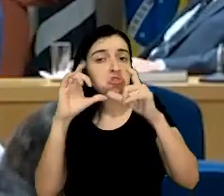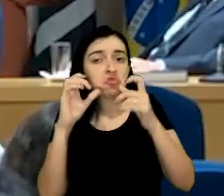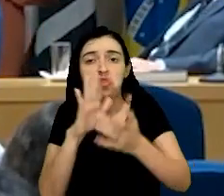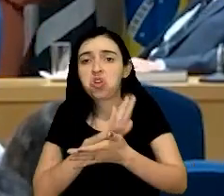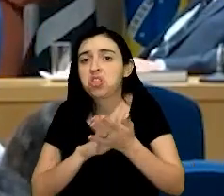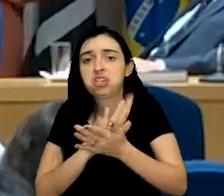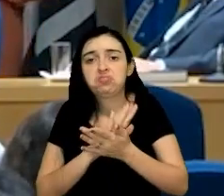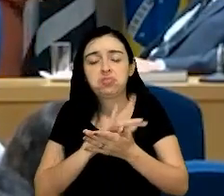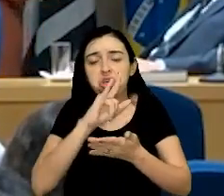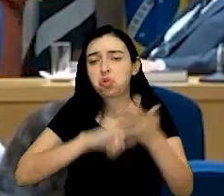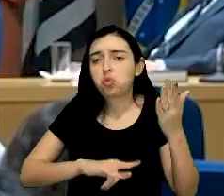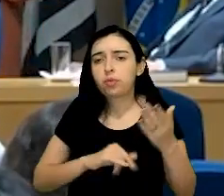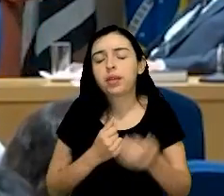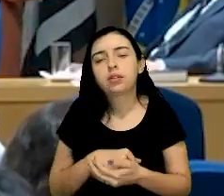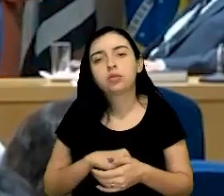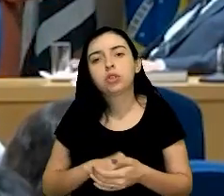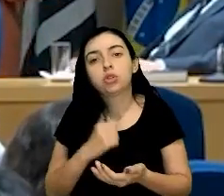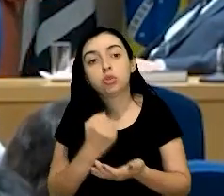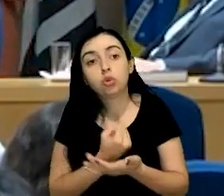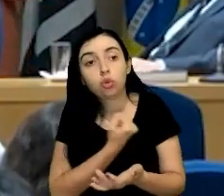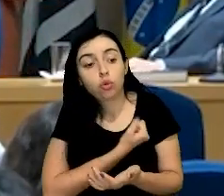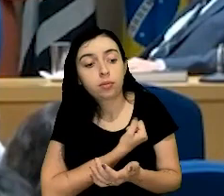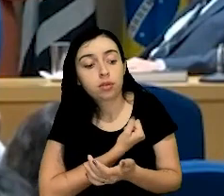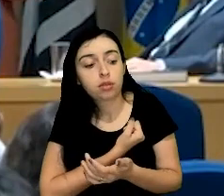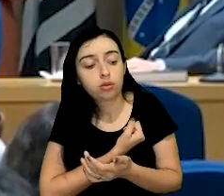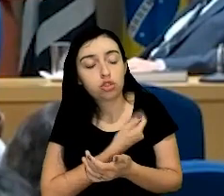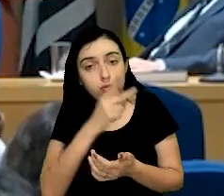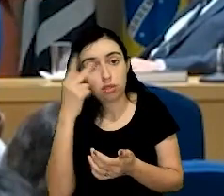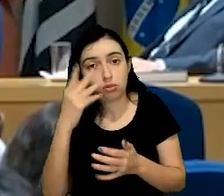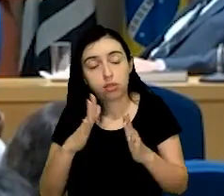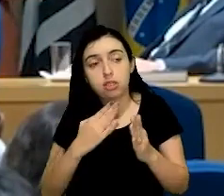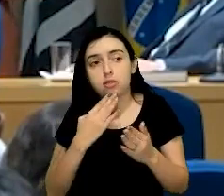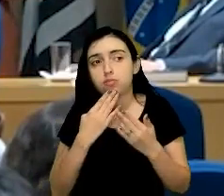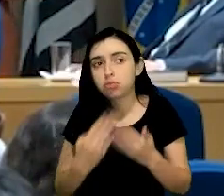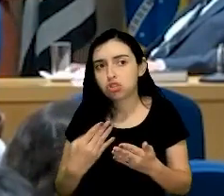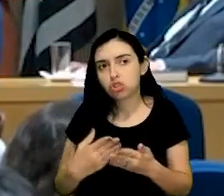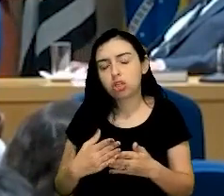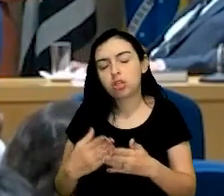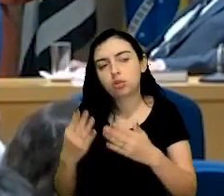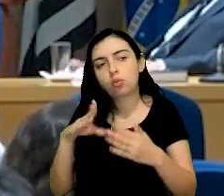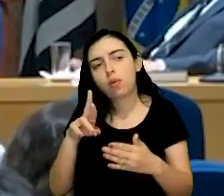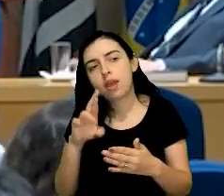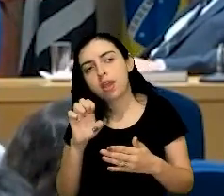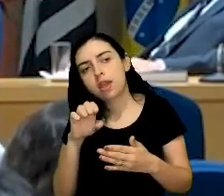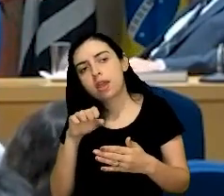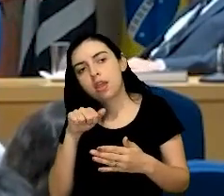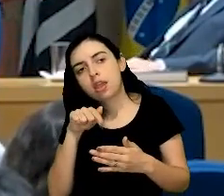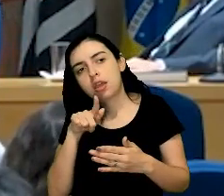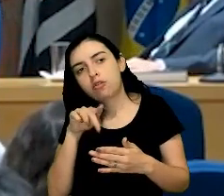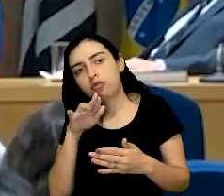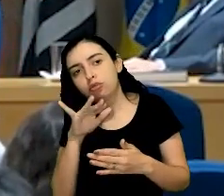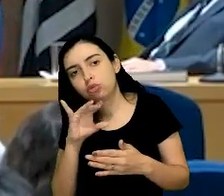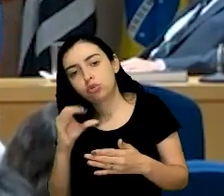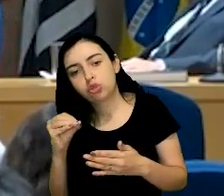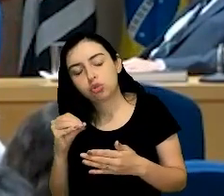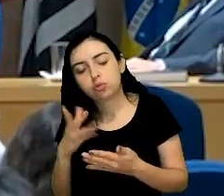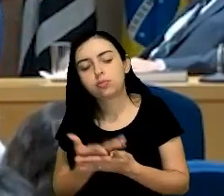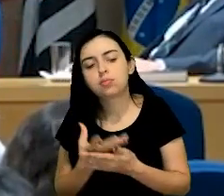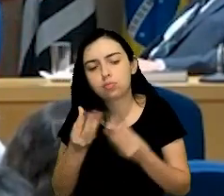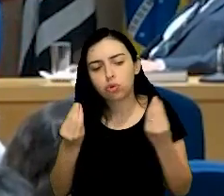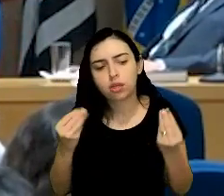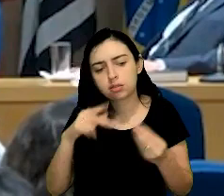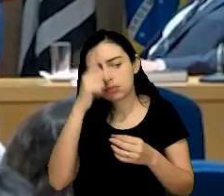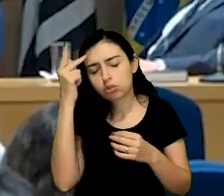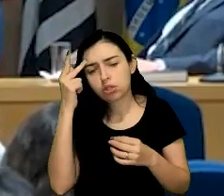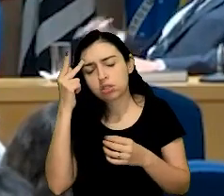número de solicitação de refúgio de venezuelanos de cerca de 80 mil venezuelanos no Brasil, sendo que boa parte deles não necessariamente